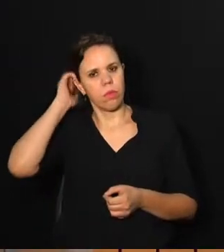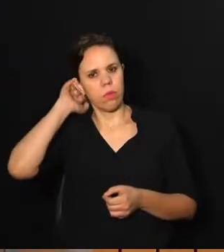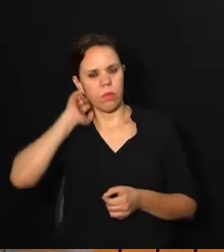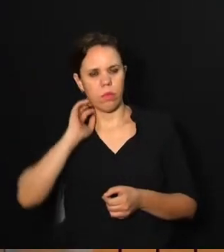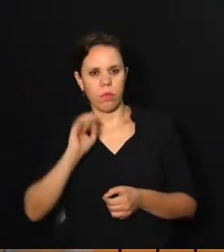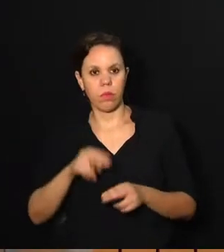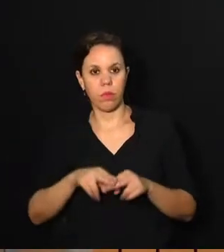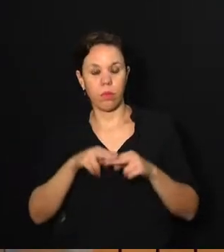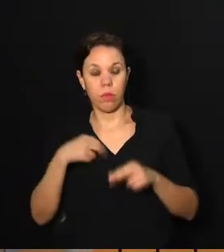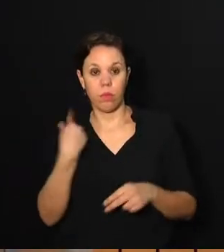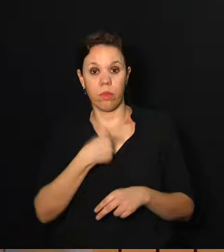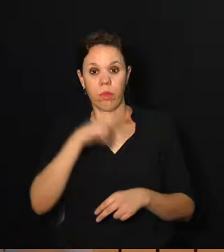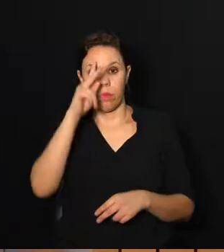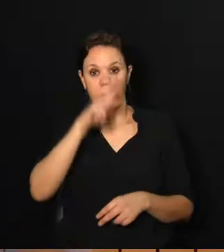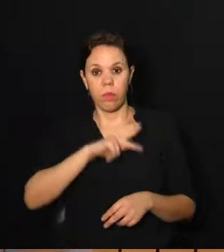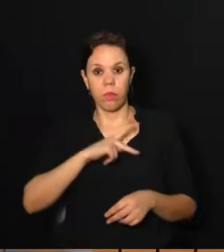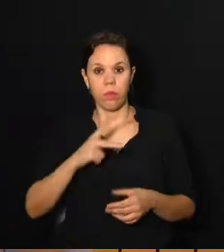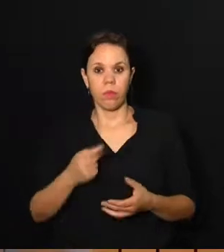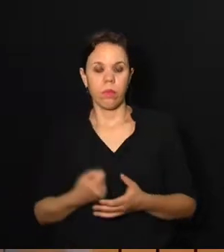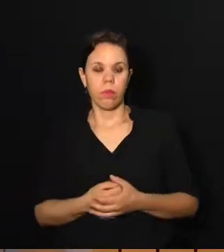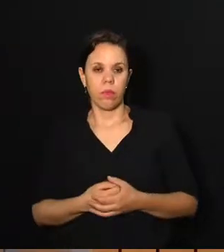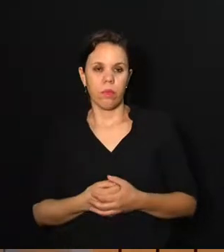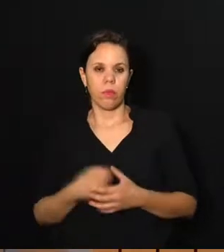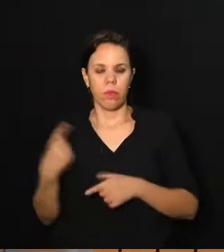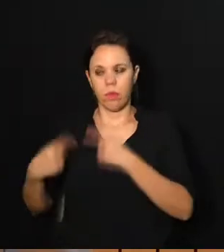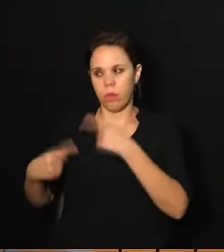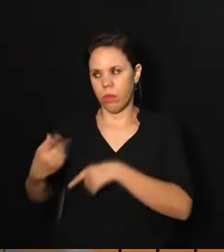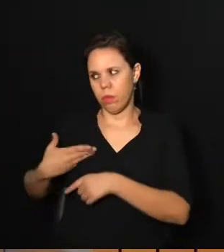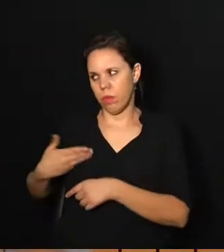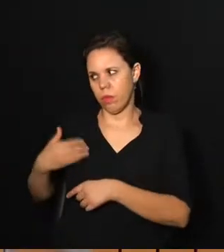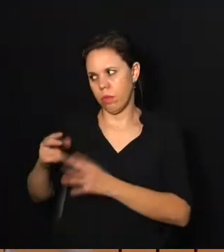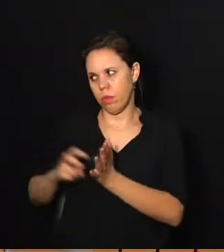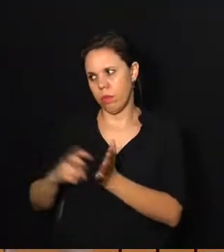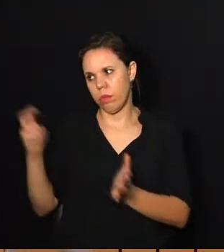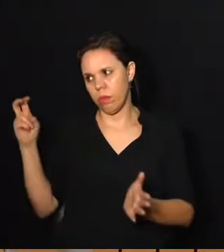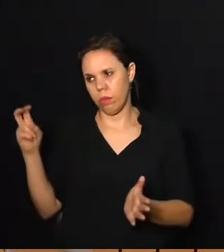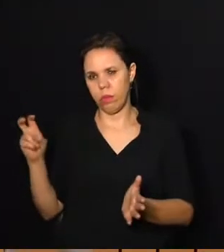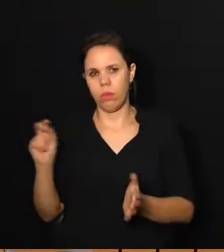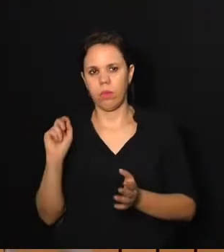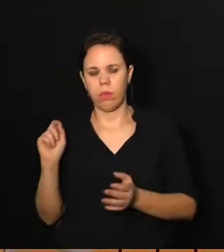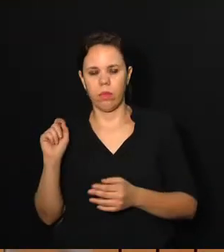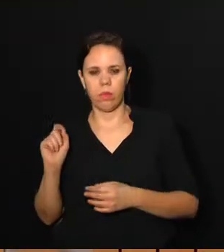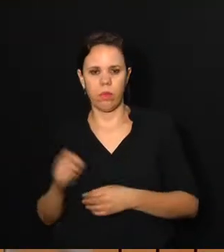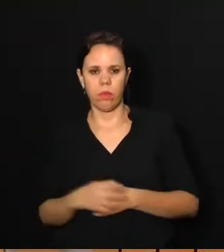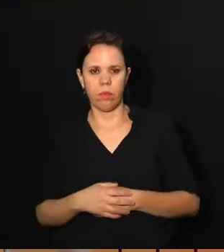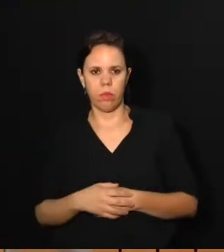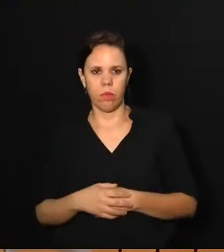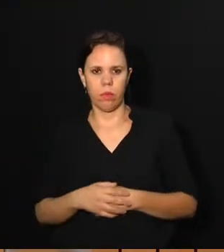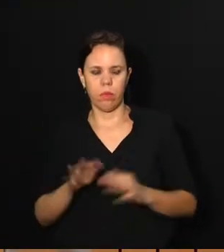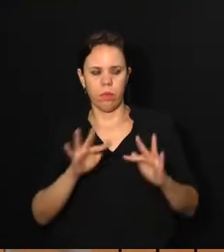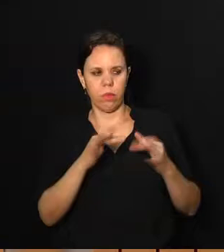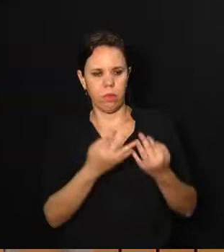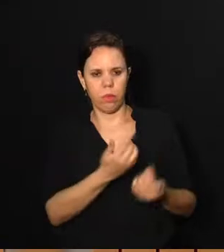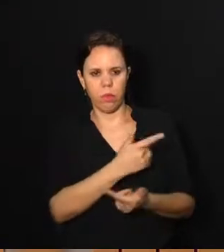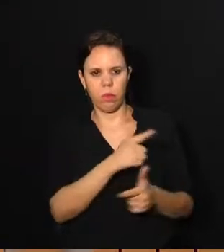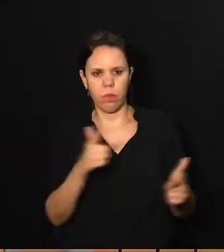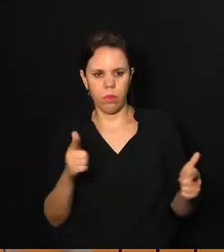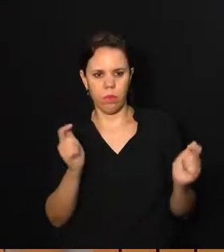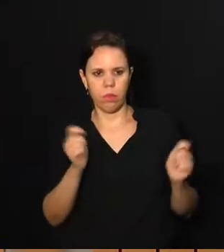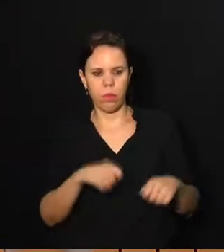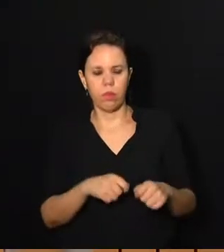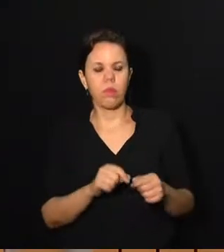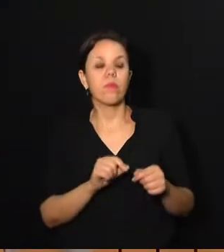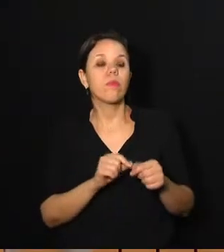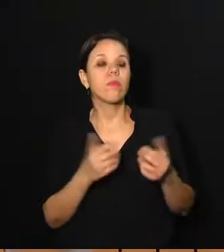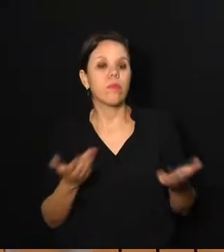por conta nossa. Estava até discutindo com um amigo meu de manhã, aquela família que não tem essa condição, como é